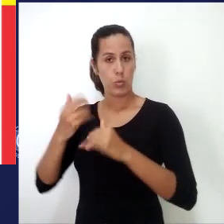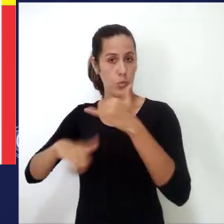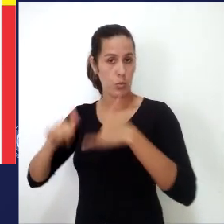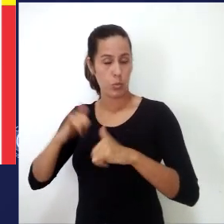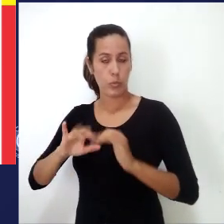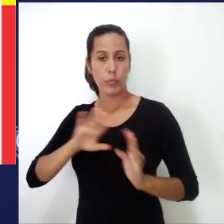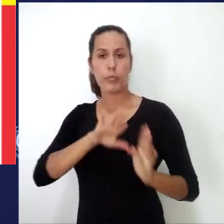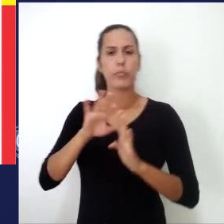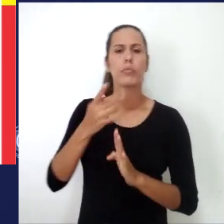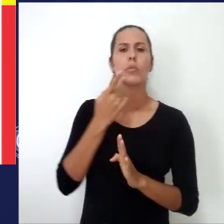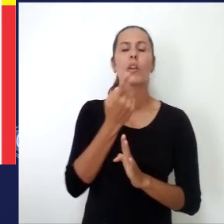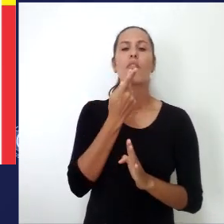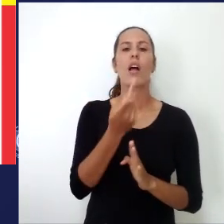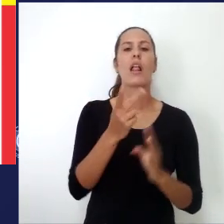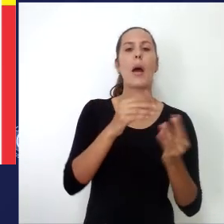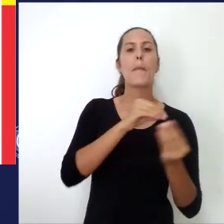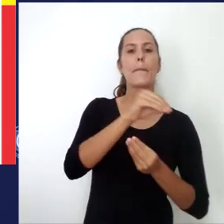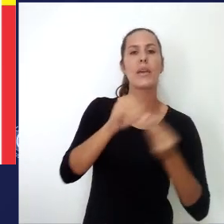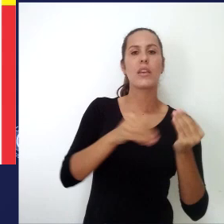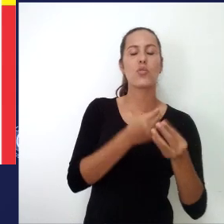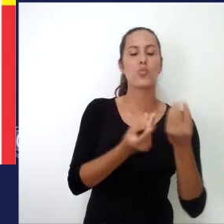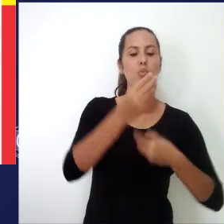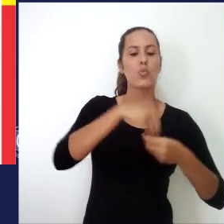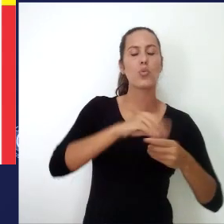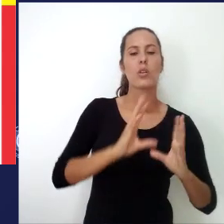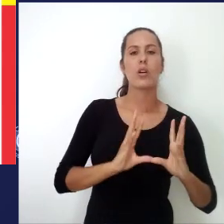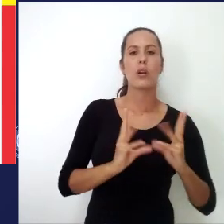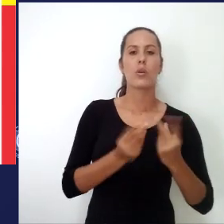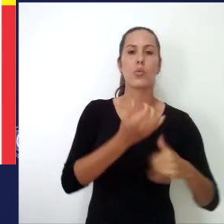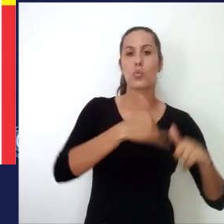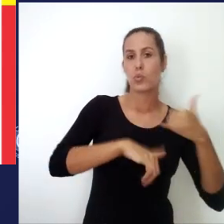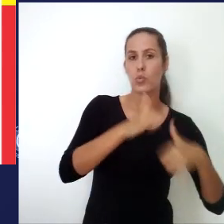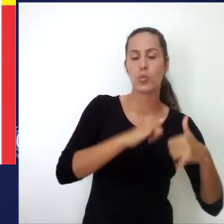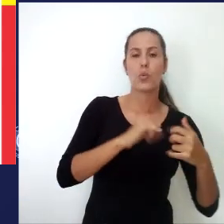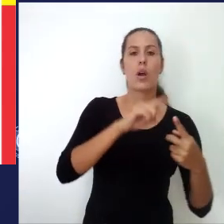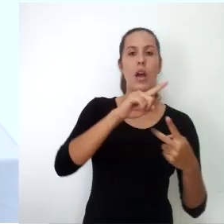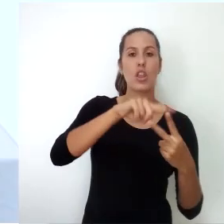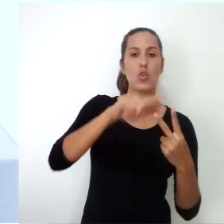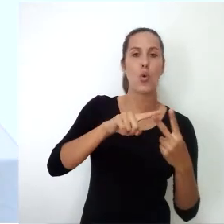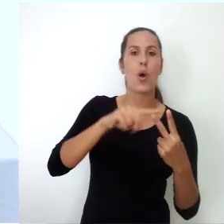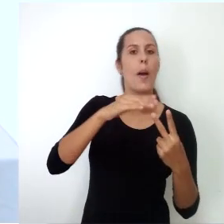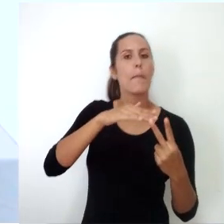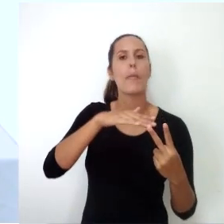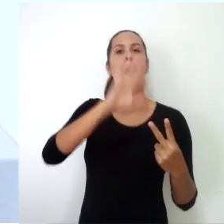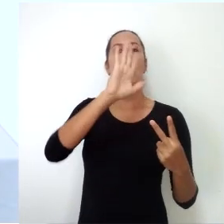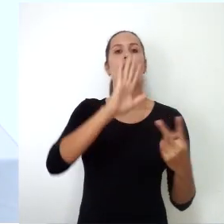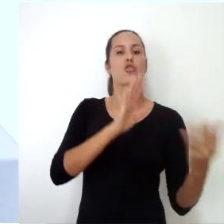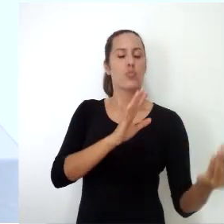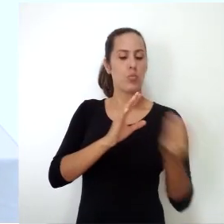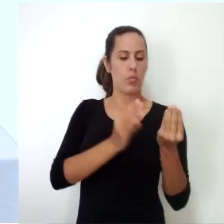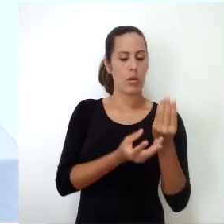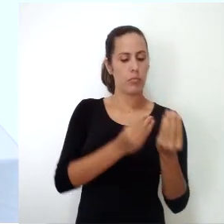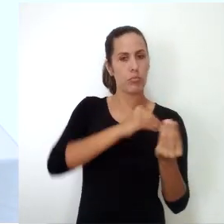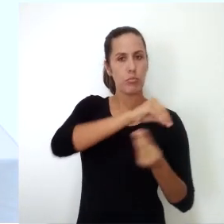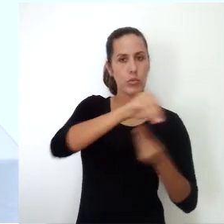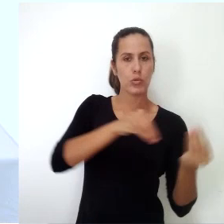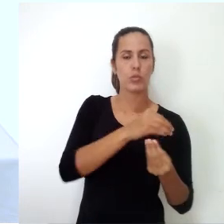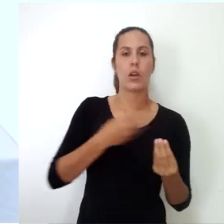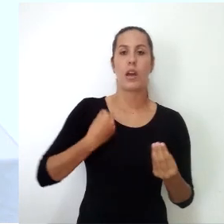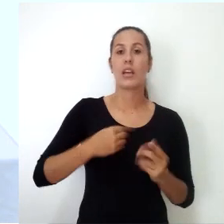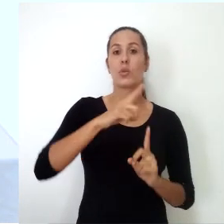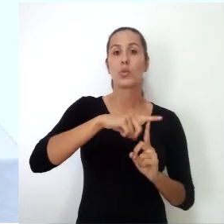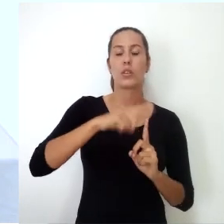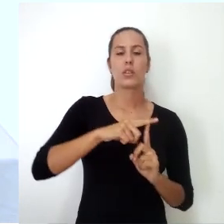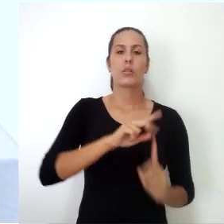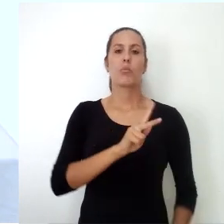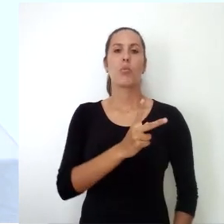substâncias, a gente diz que é constituídas por dois ou mais componentes. E aí a gente tem a substância que é